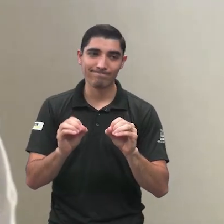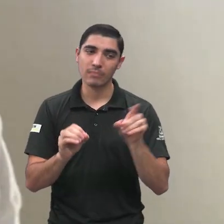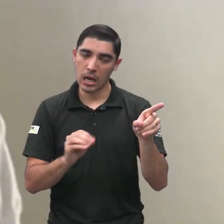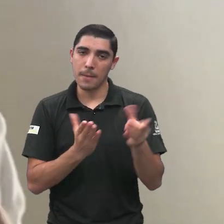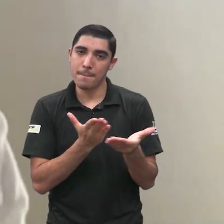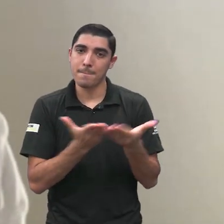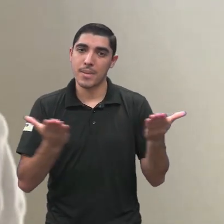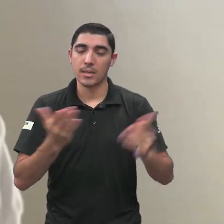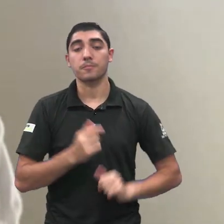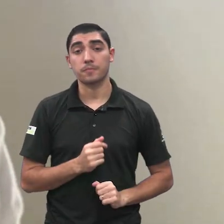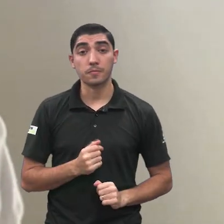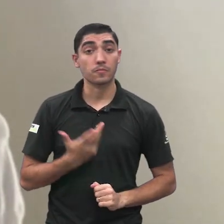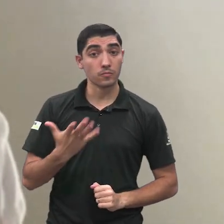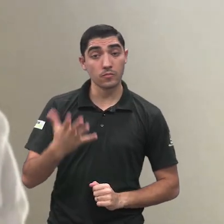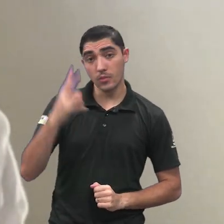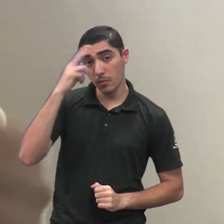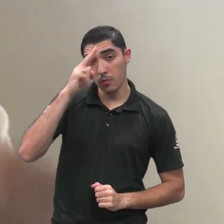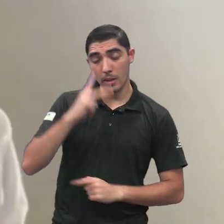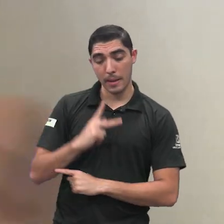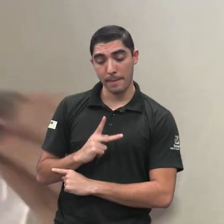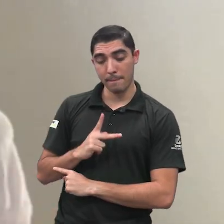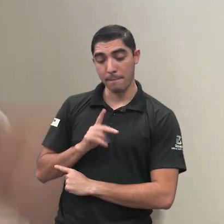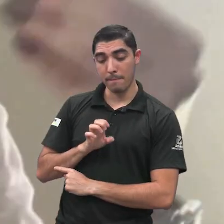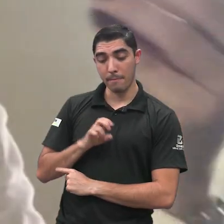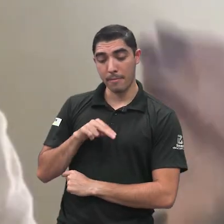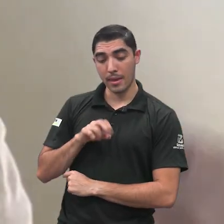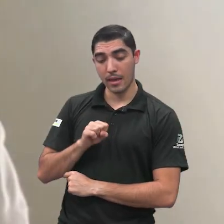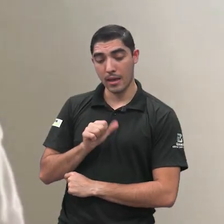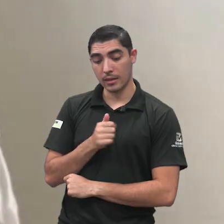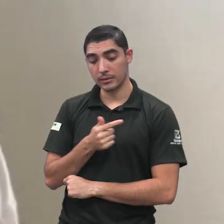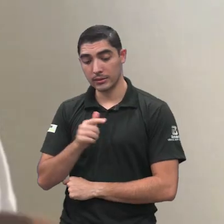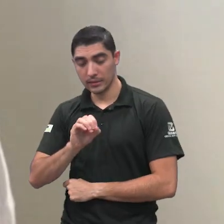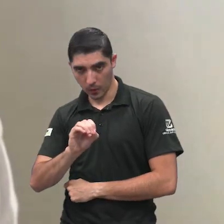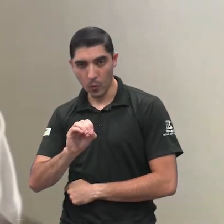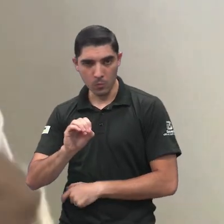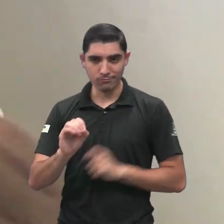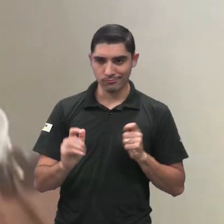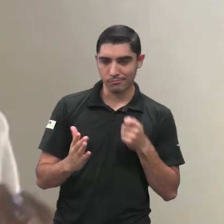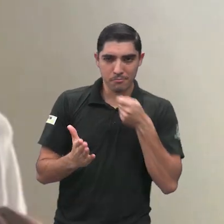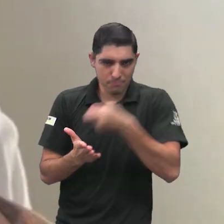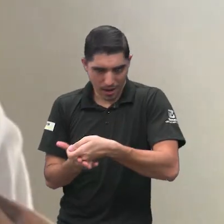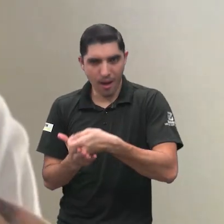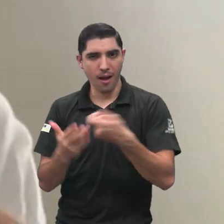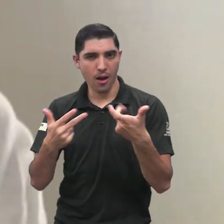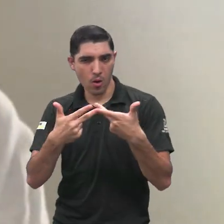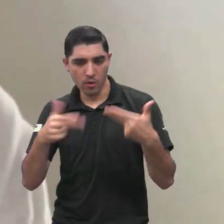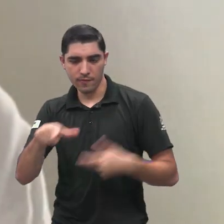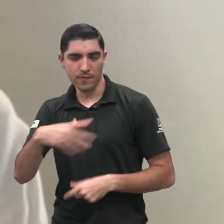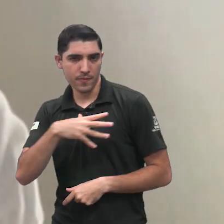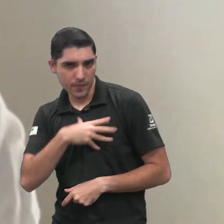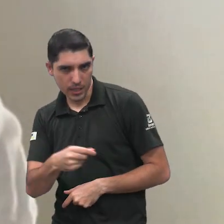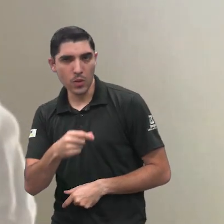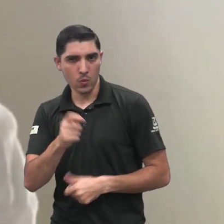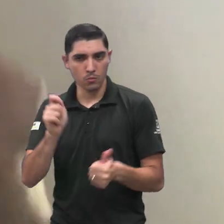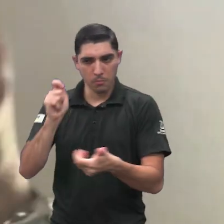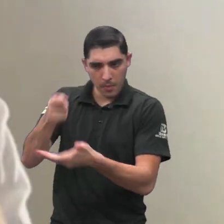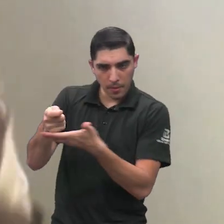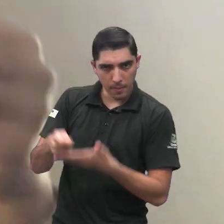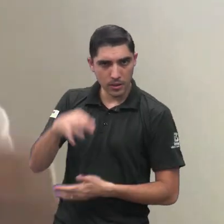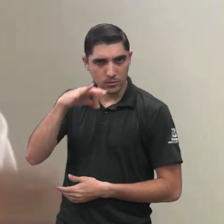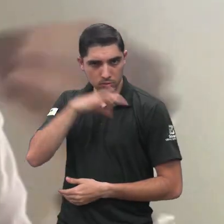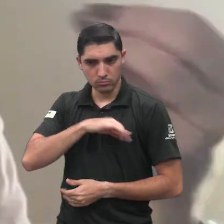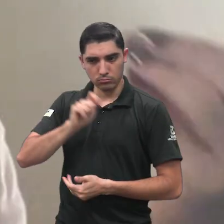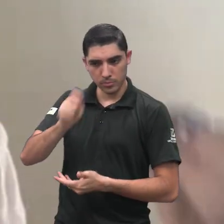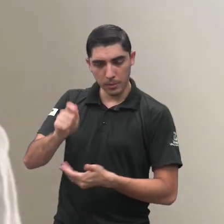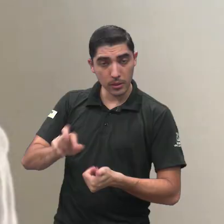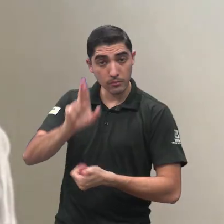É importante lembrar que a pensão ela tem sempre que estar estabelecida, né, ou entre as partes ou por uma decisão judicial, e ela sempre